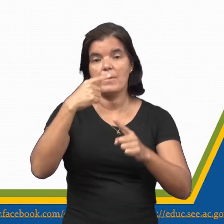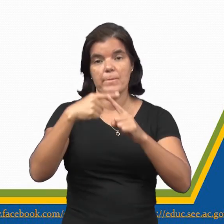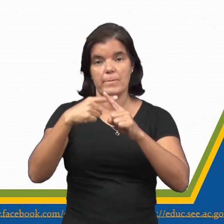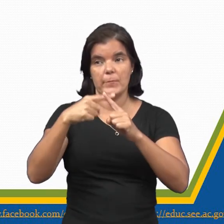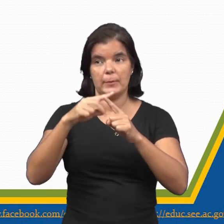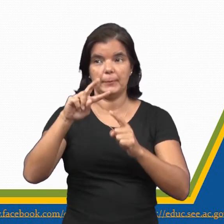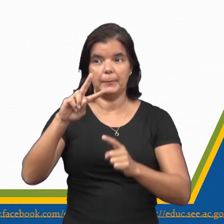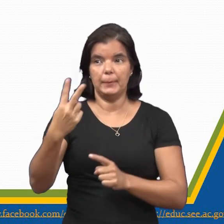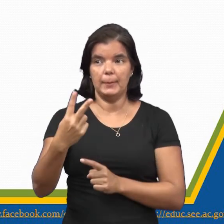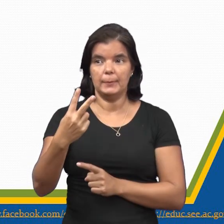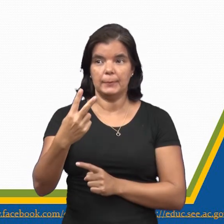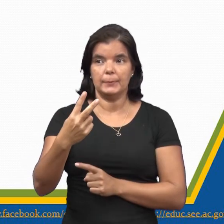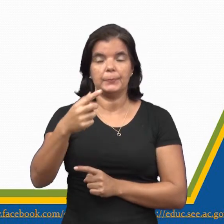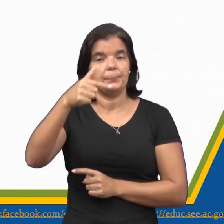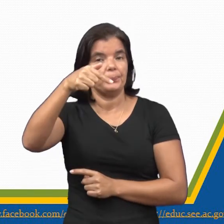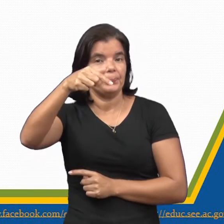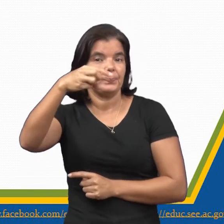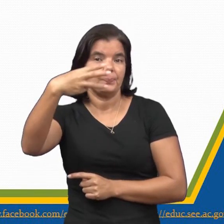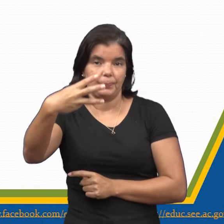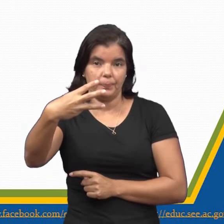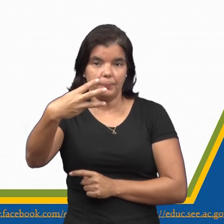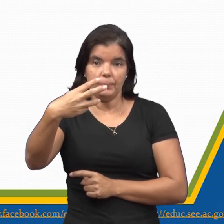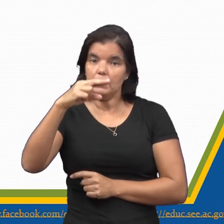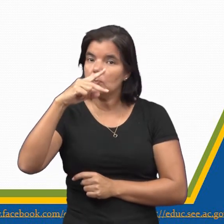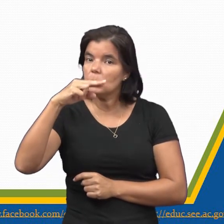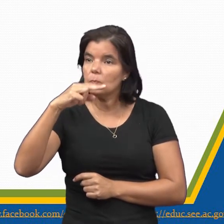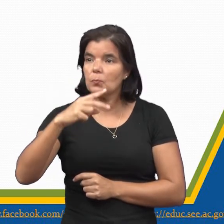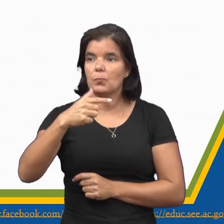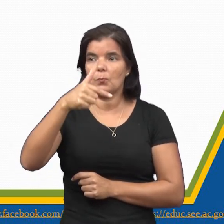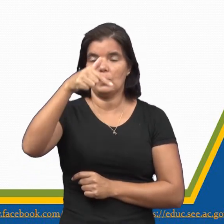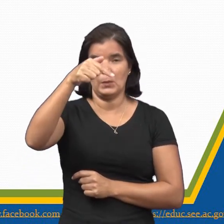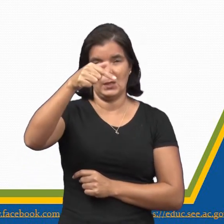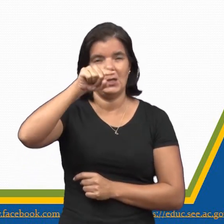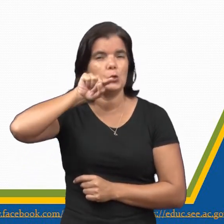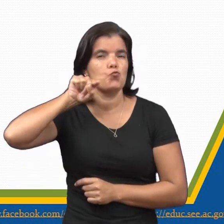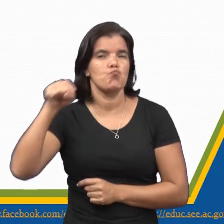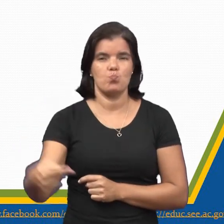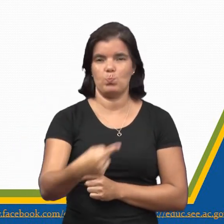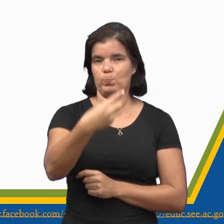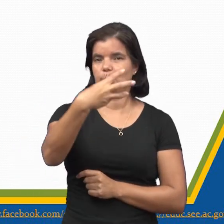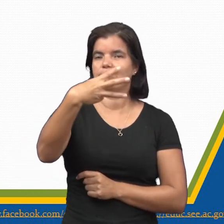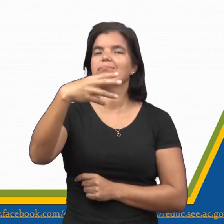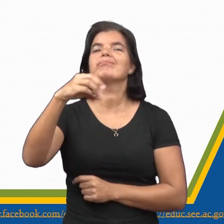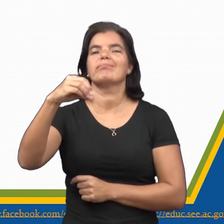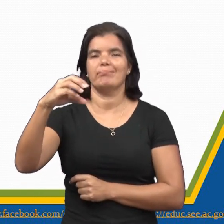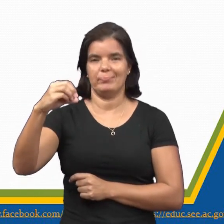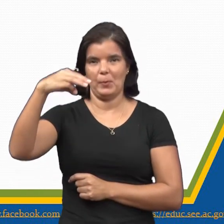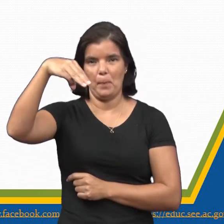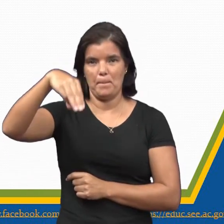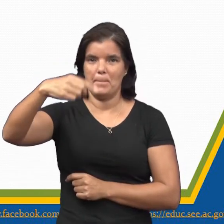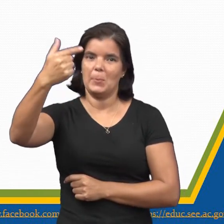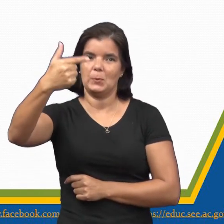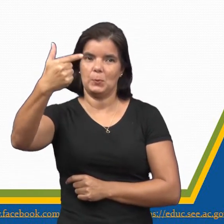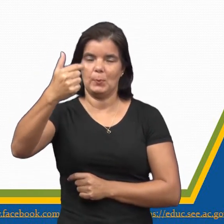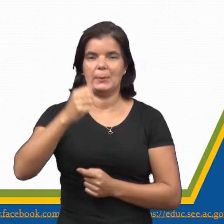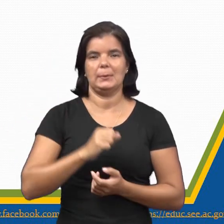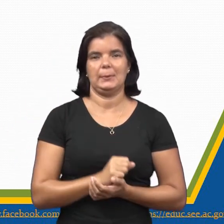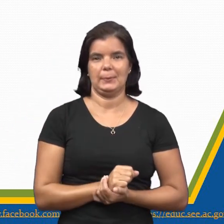metros. 100 vezes 73, você vai ter 7.300 metros quadrados de